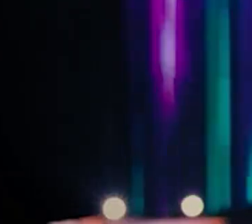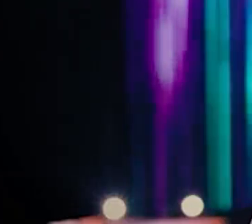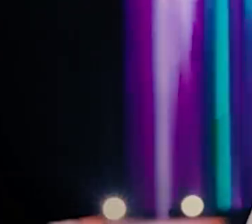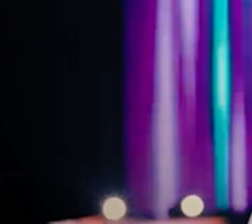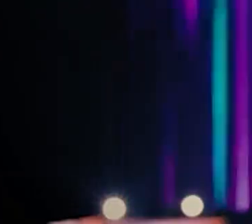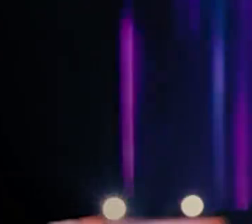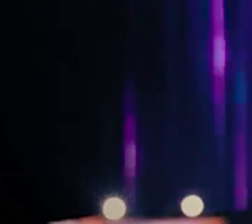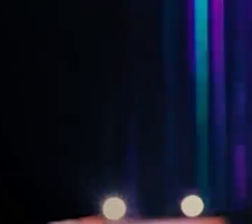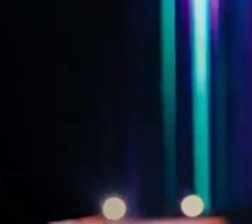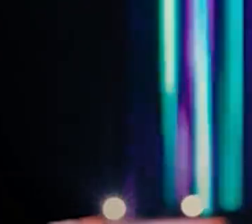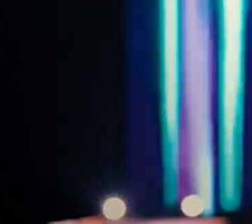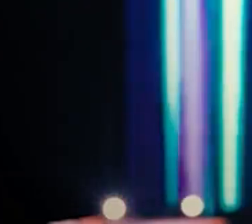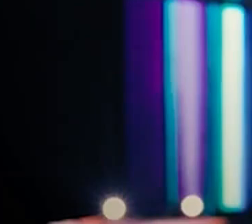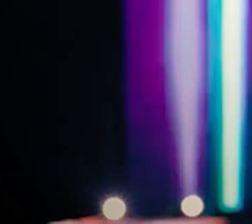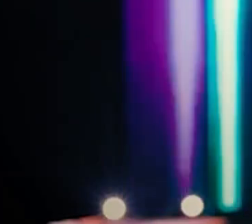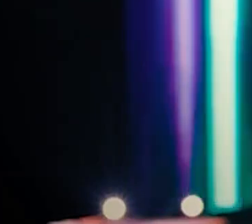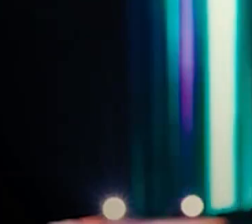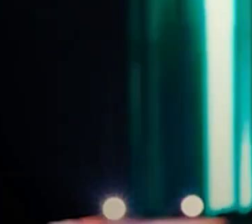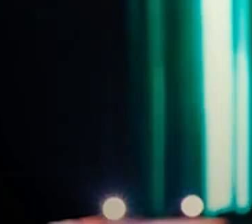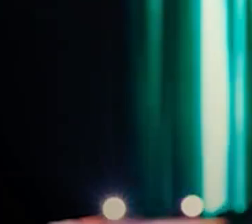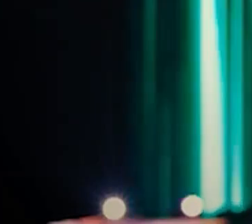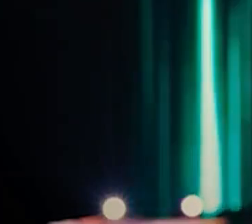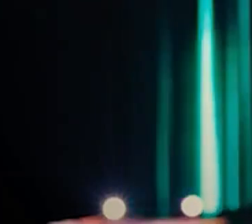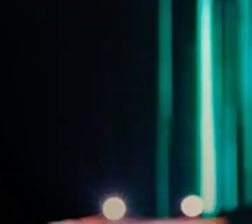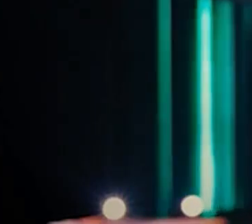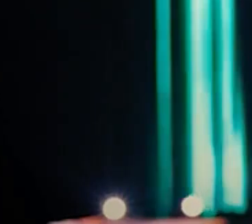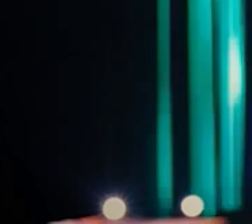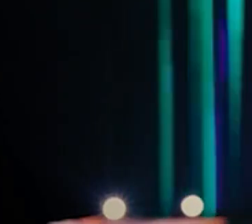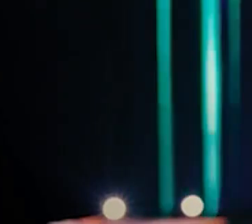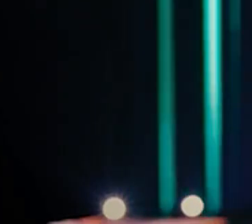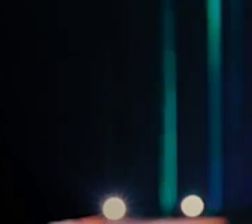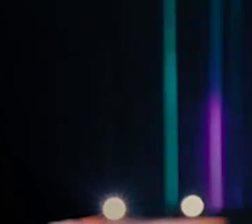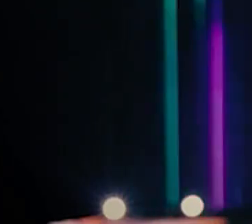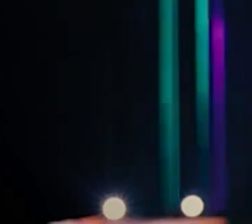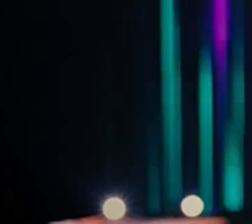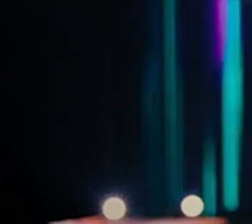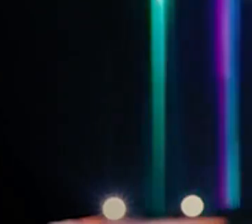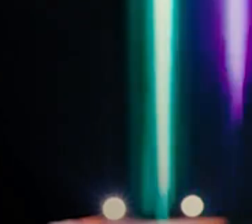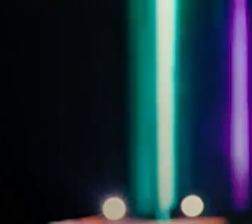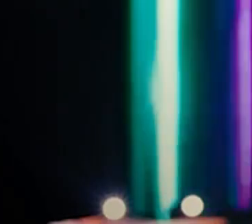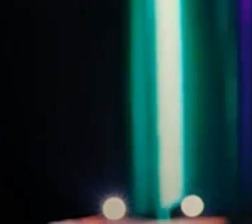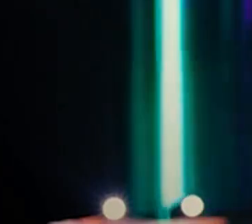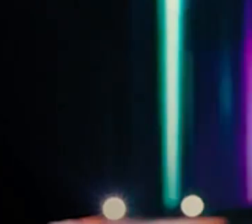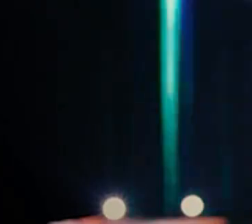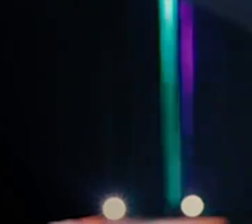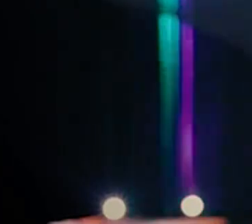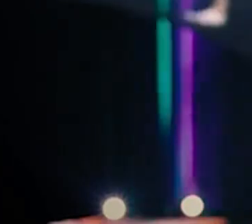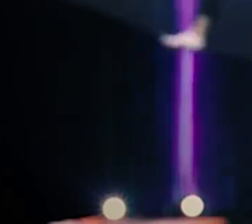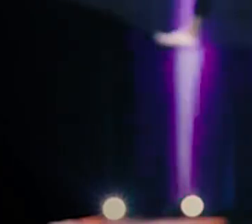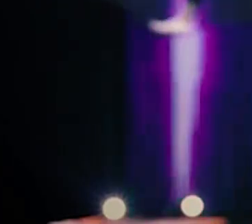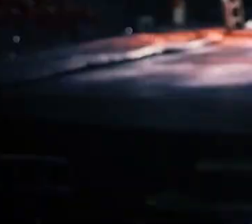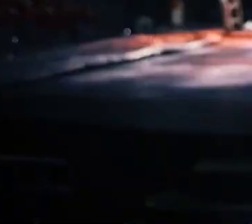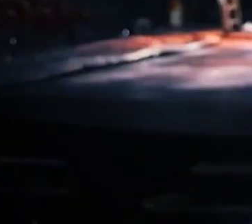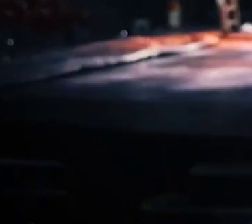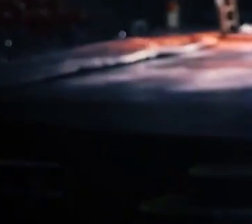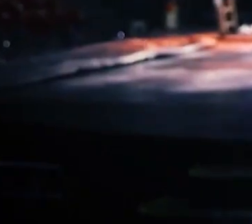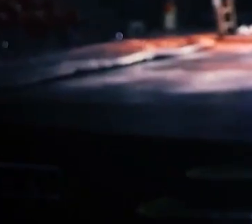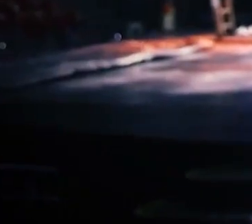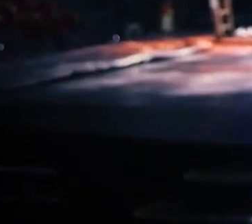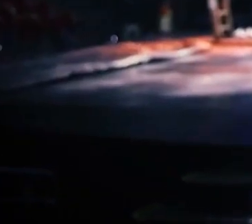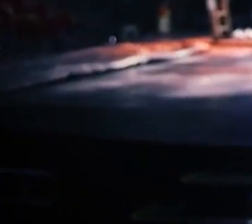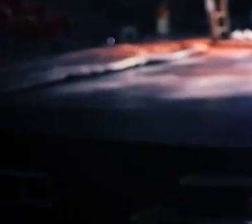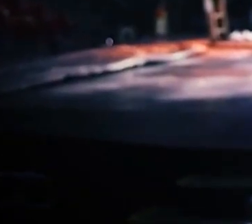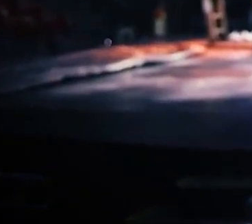você ama. Deixa claro esse seu desejo. Um único doador pode salvar até 8 vidas.